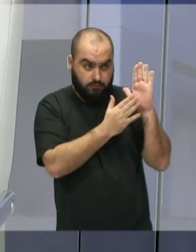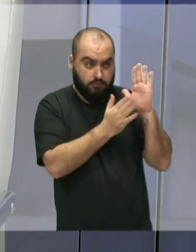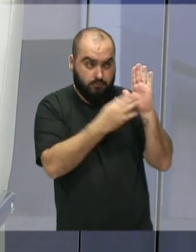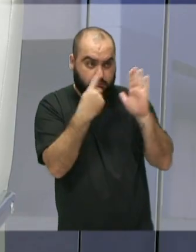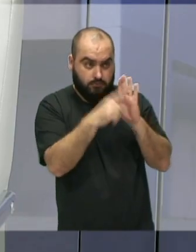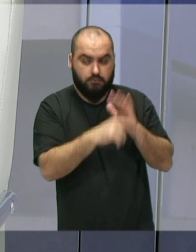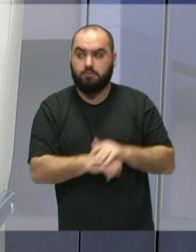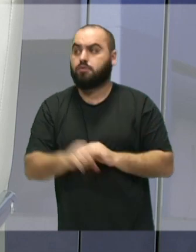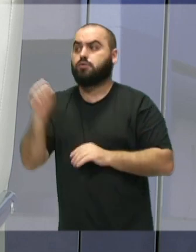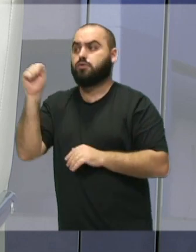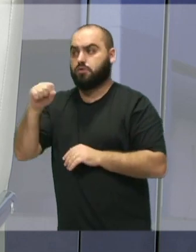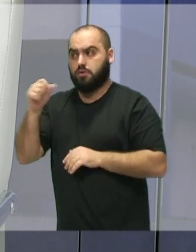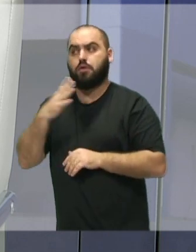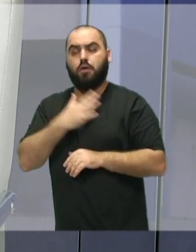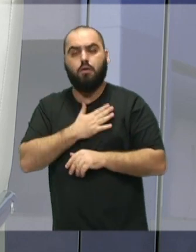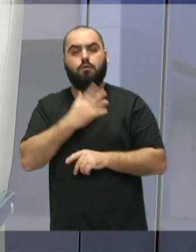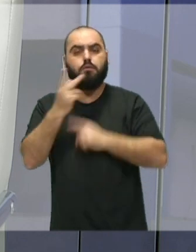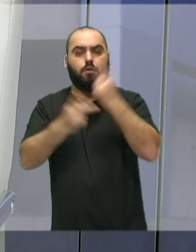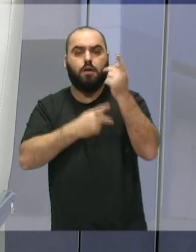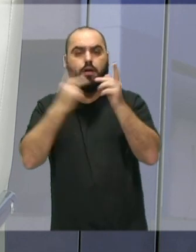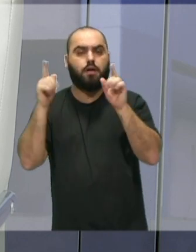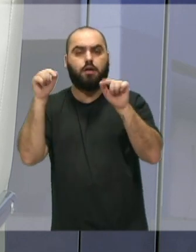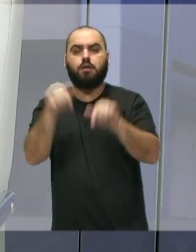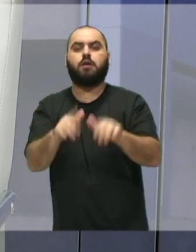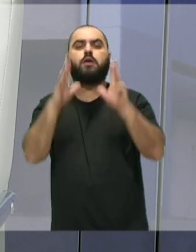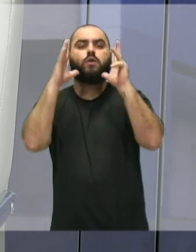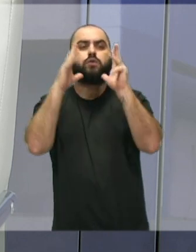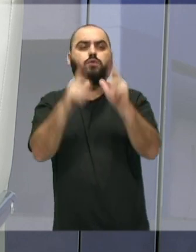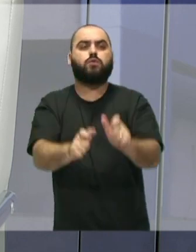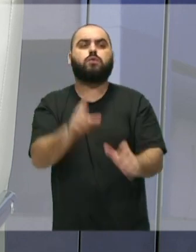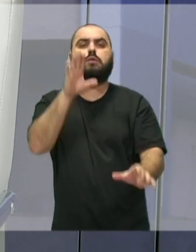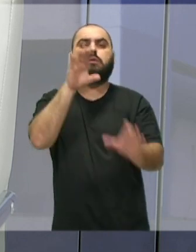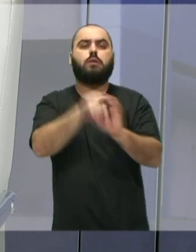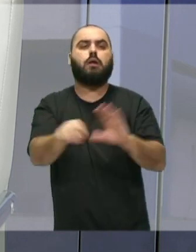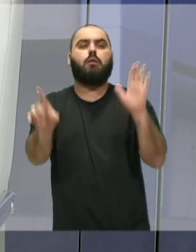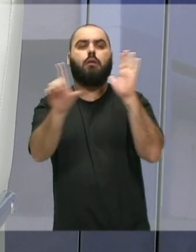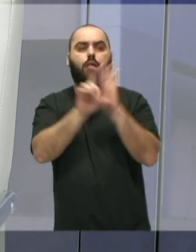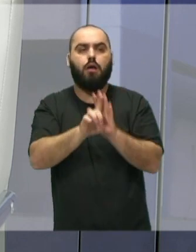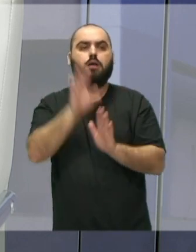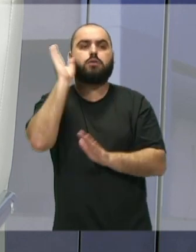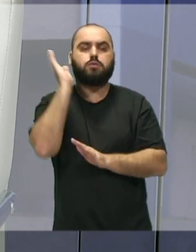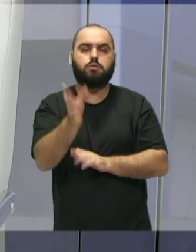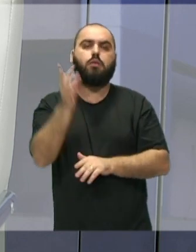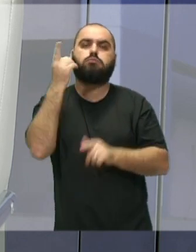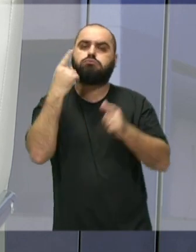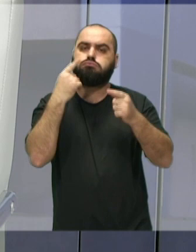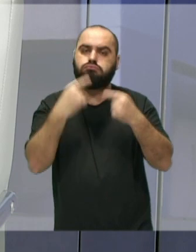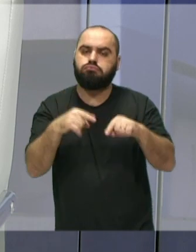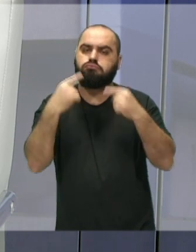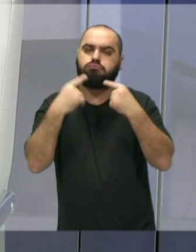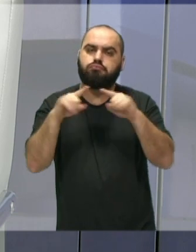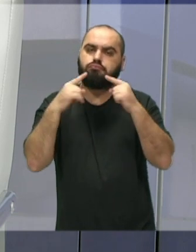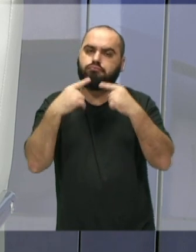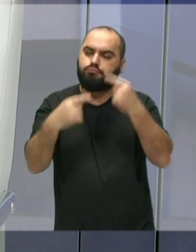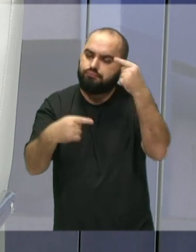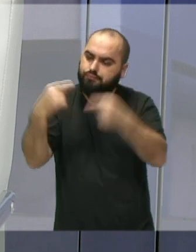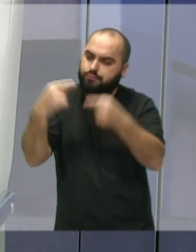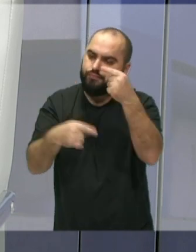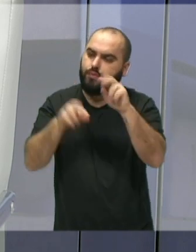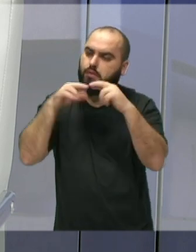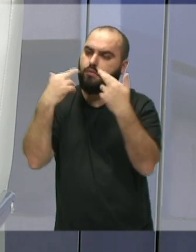que eu falei para vocês aqui, tudo é dentro da lei, foi debatido em audiência pública, já é aplicado em outros municípios e é assim que se